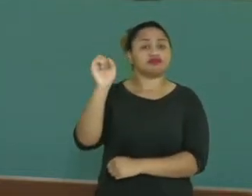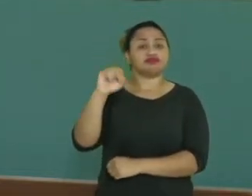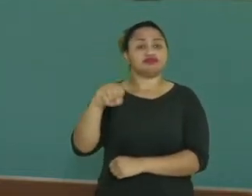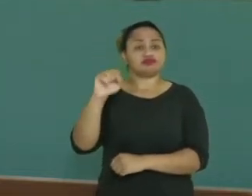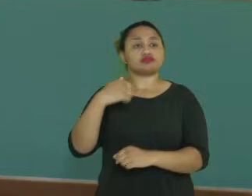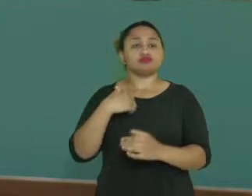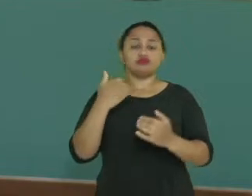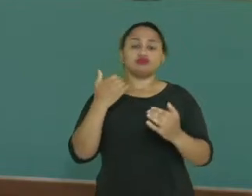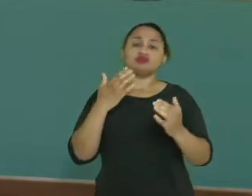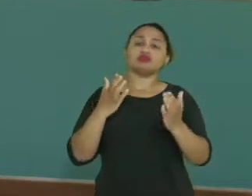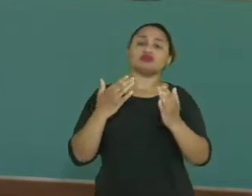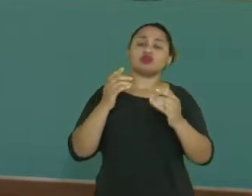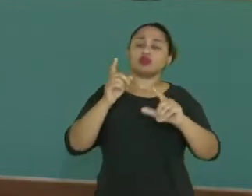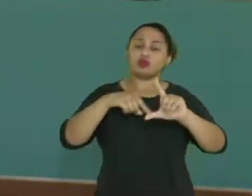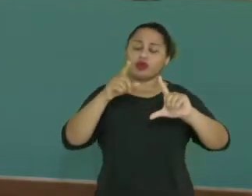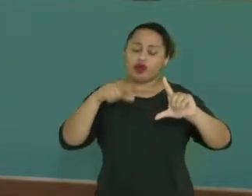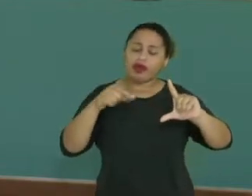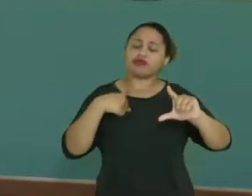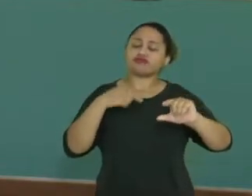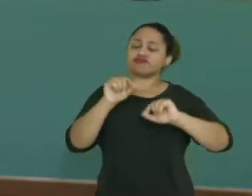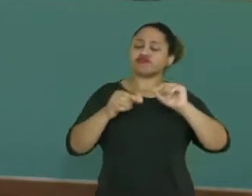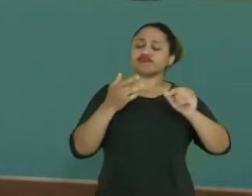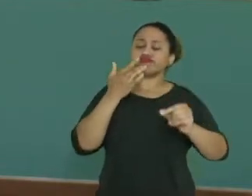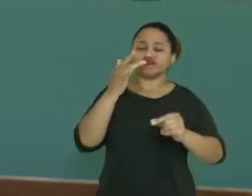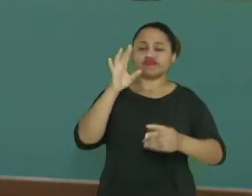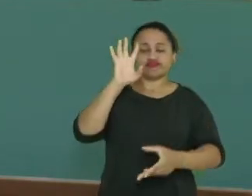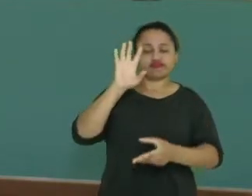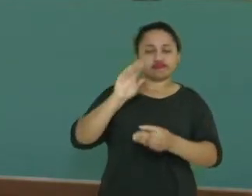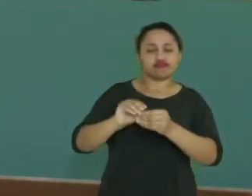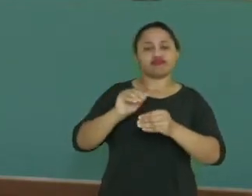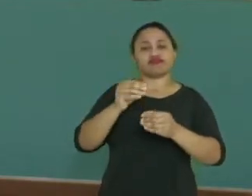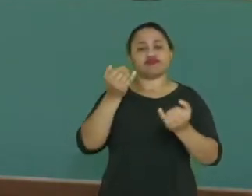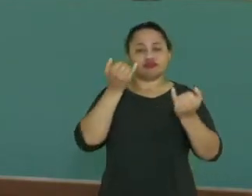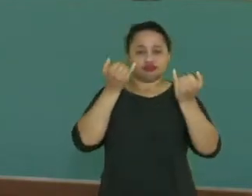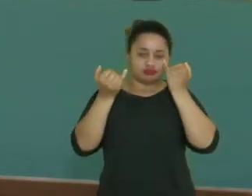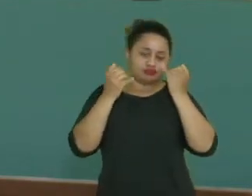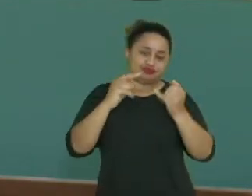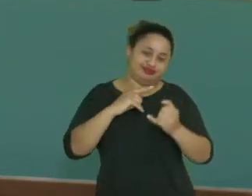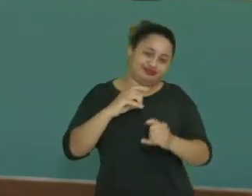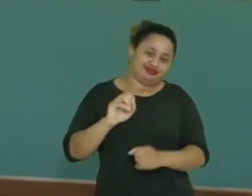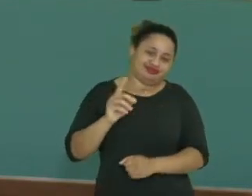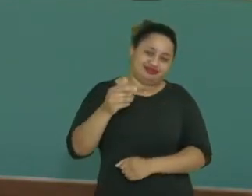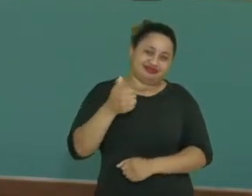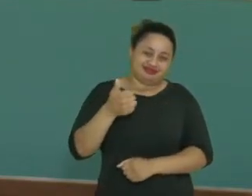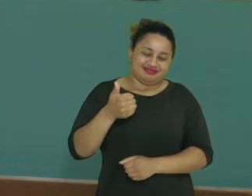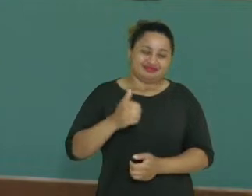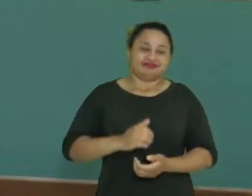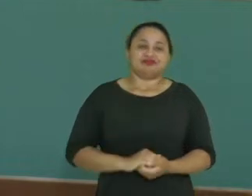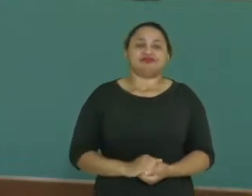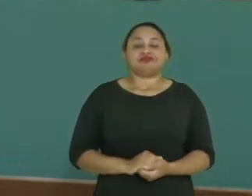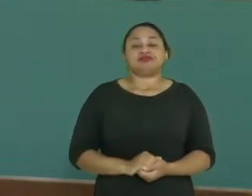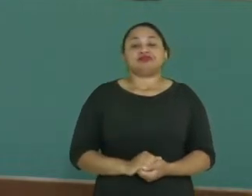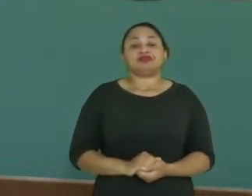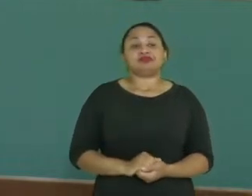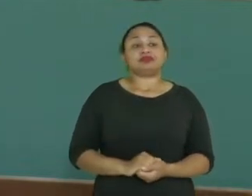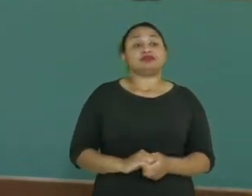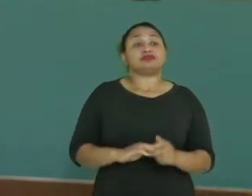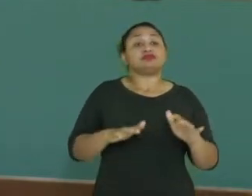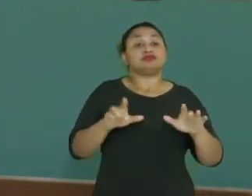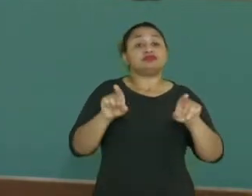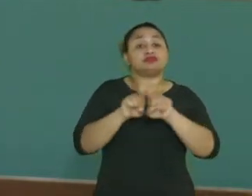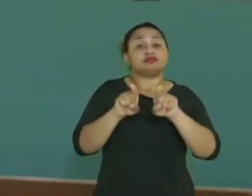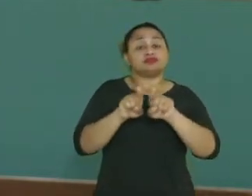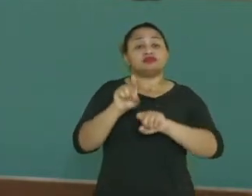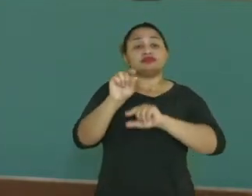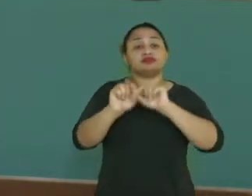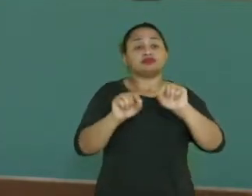os gráficos, eles servem para facilitar a leitura e compreensão das informações, tá bom? Beleza? Então tá jóia. E além disso,